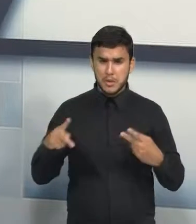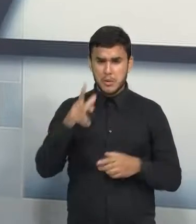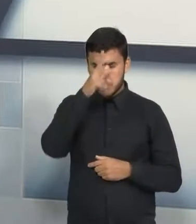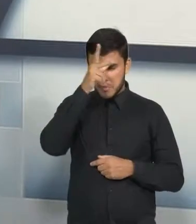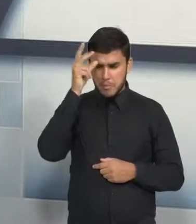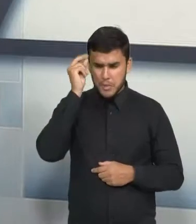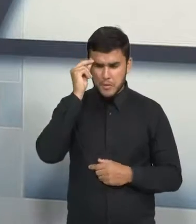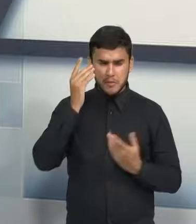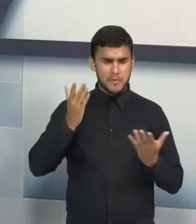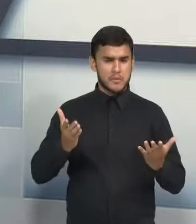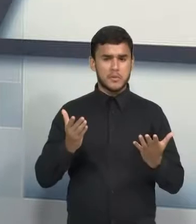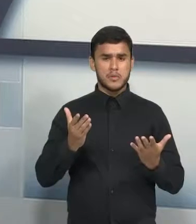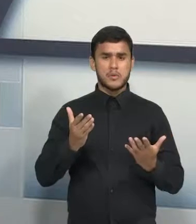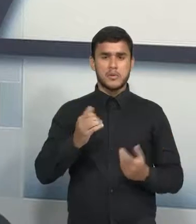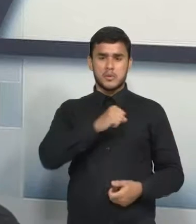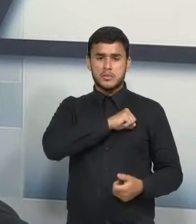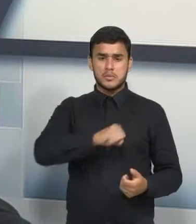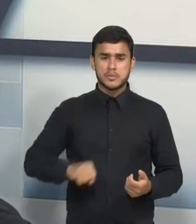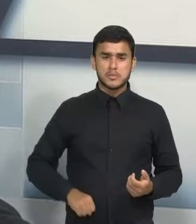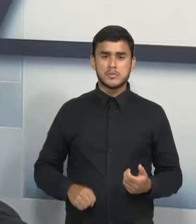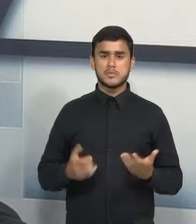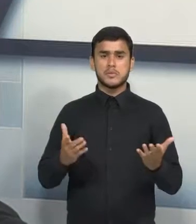prefeitos, governadores